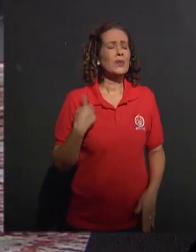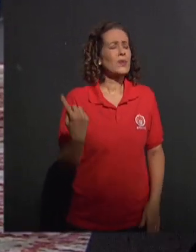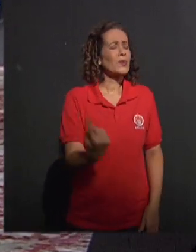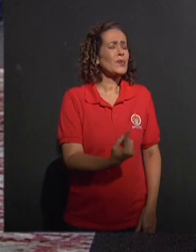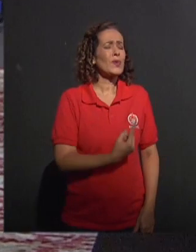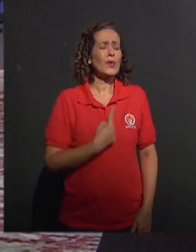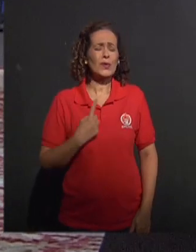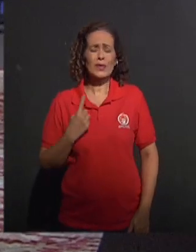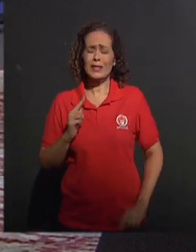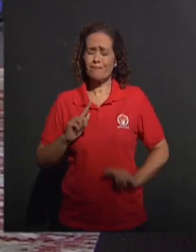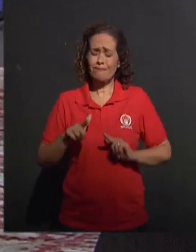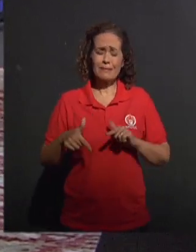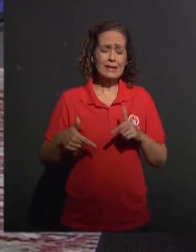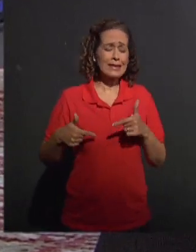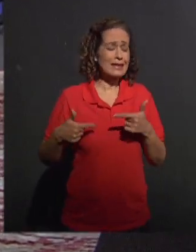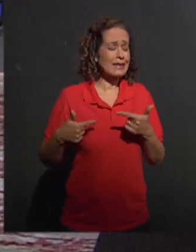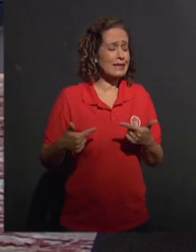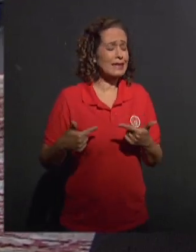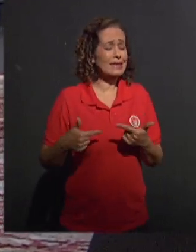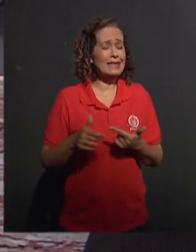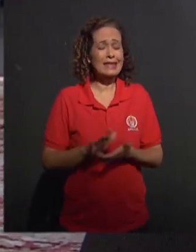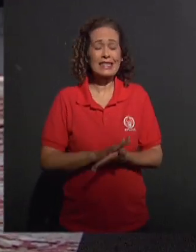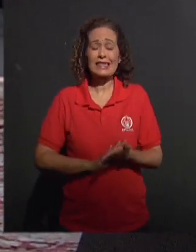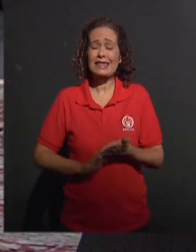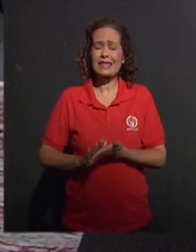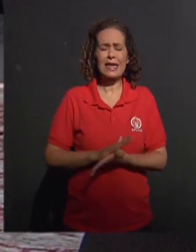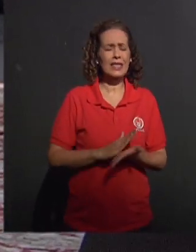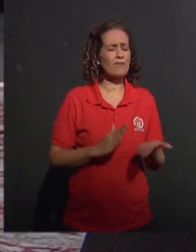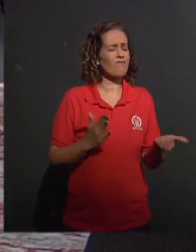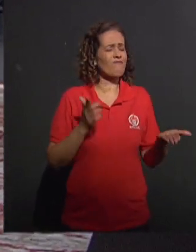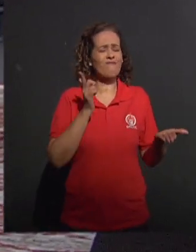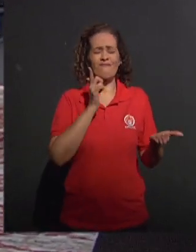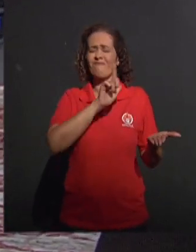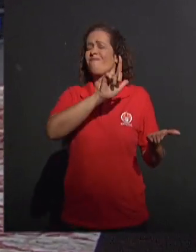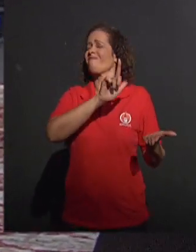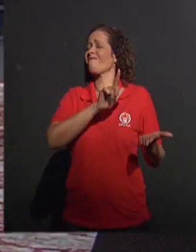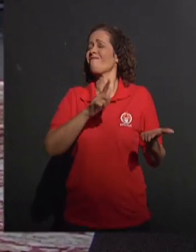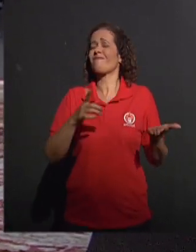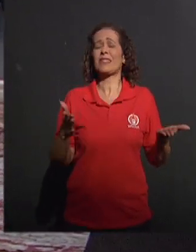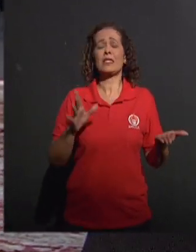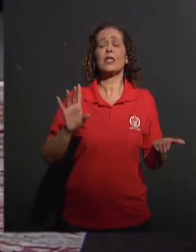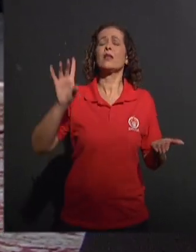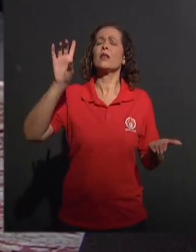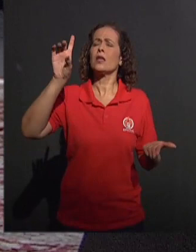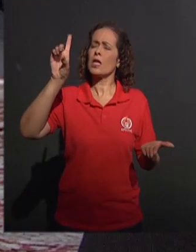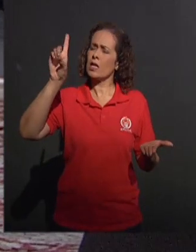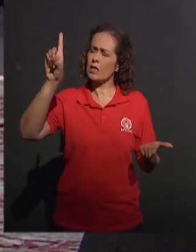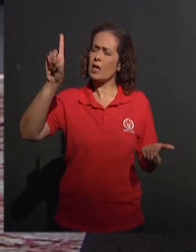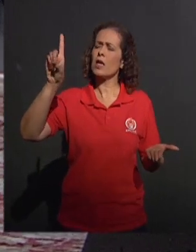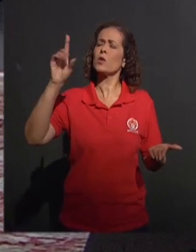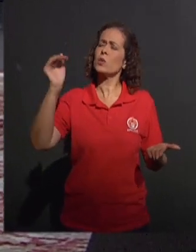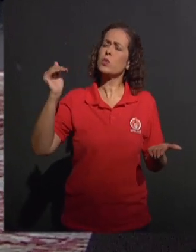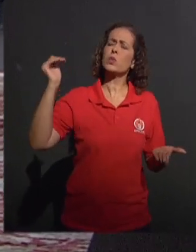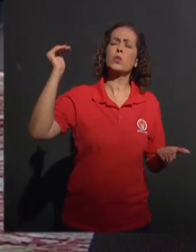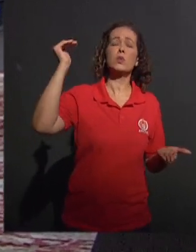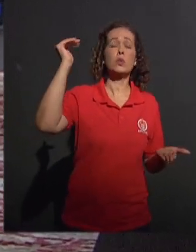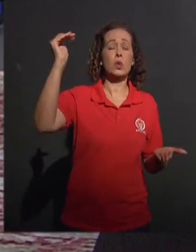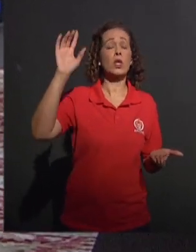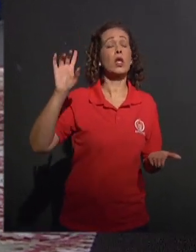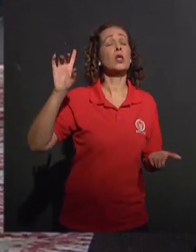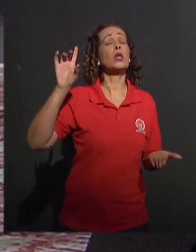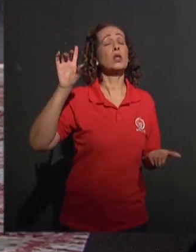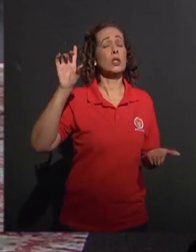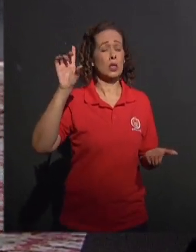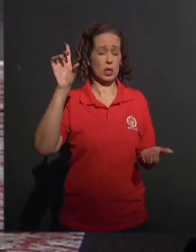nada. O Senhor é Deus, Tu és soberano, mas o Senhor disse: pede-me, invoca-me